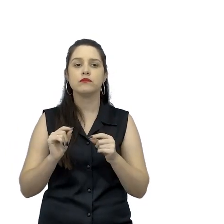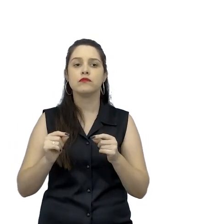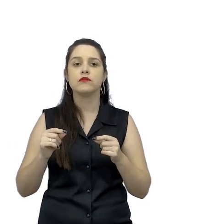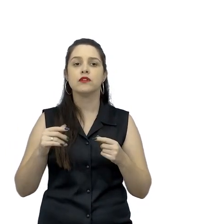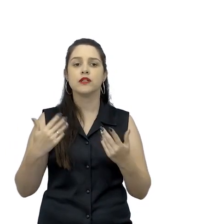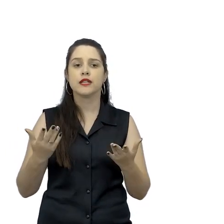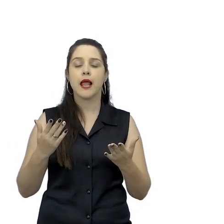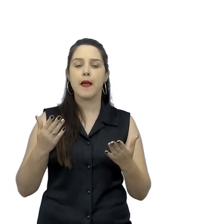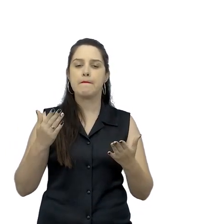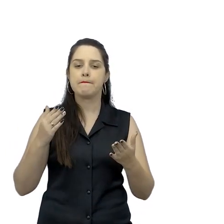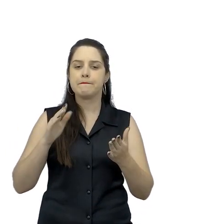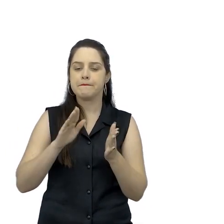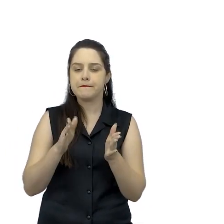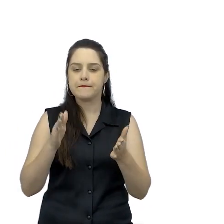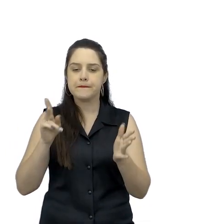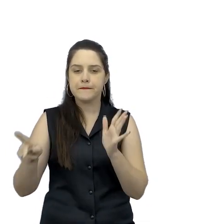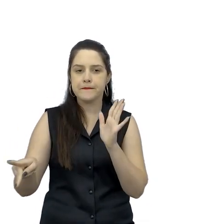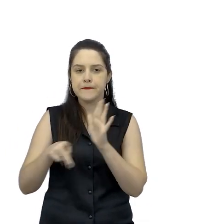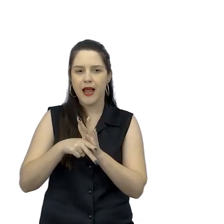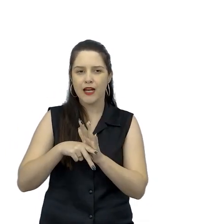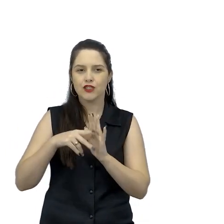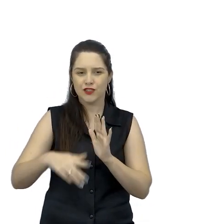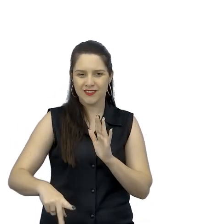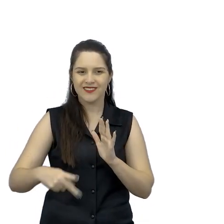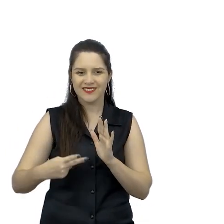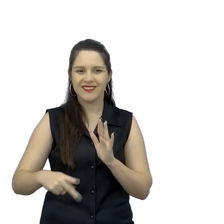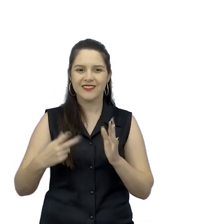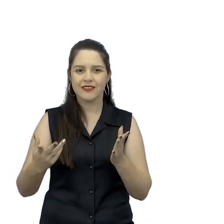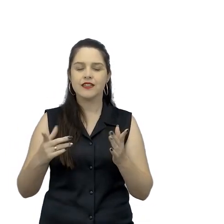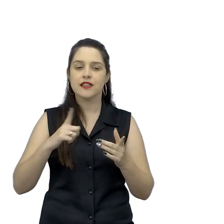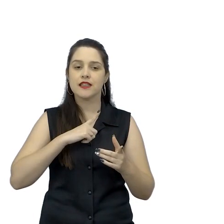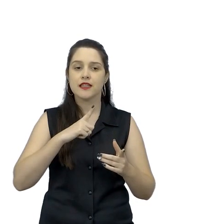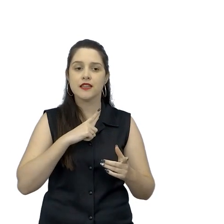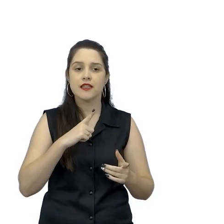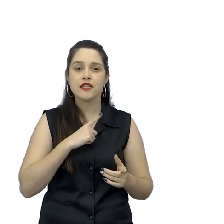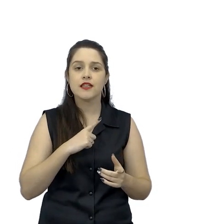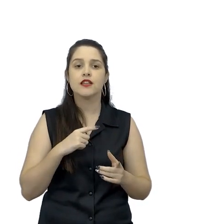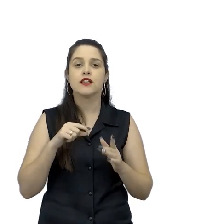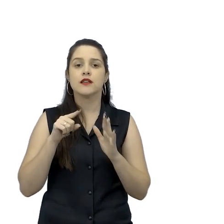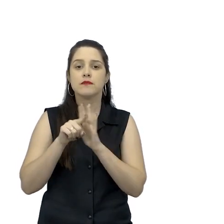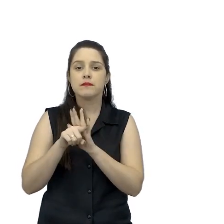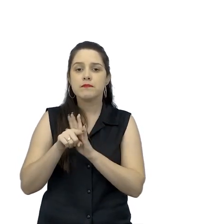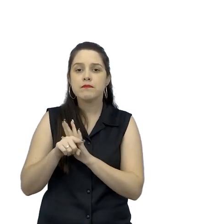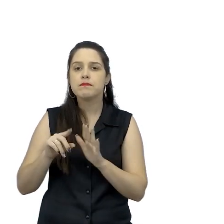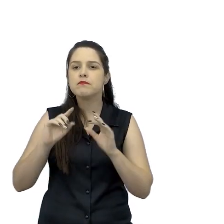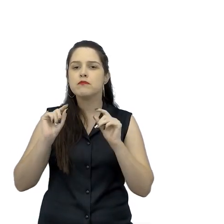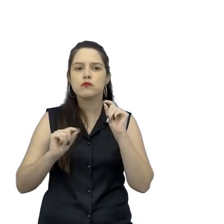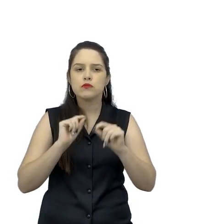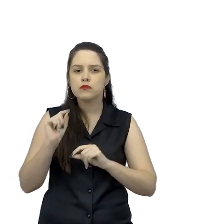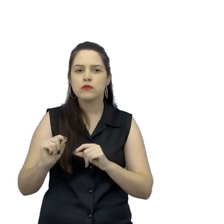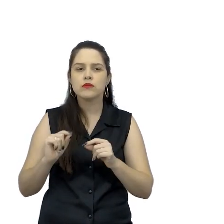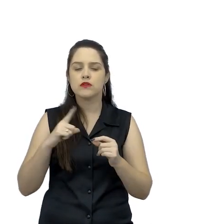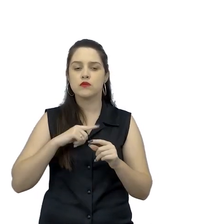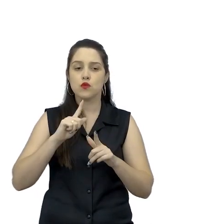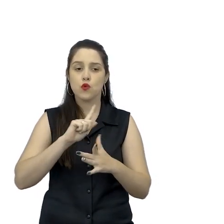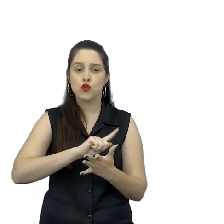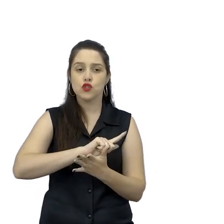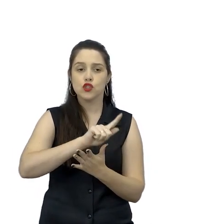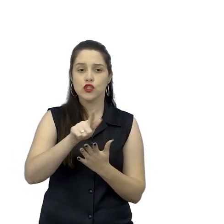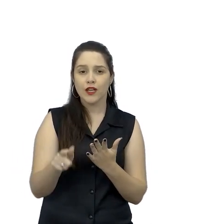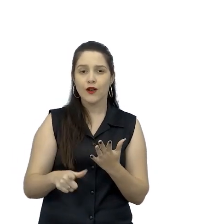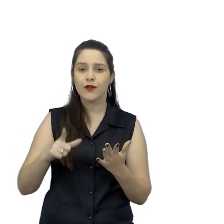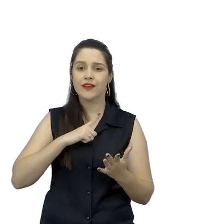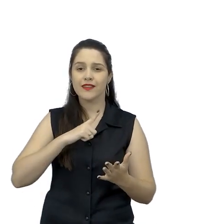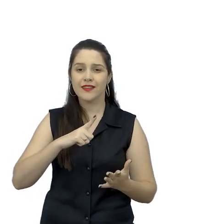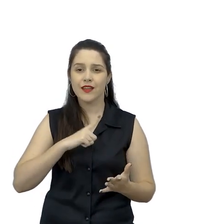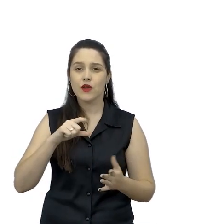na 4ª Conferência Internacional de Mulheres, realizada em 1995 na cidade de Pequim, na China, o GMMP busca